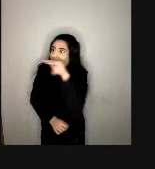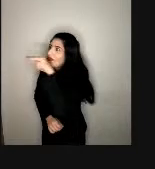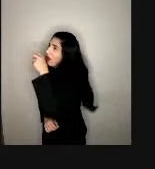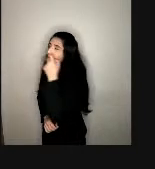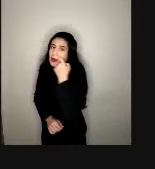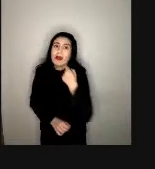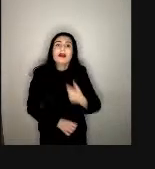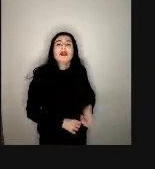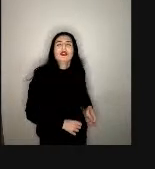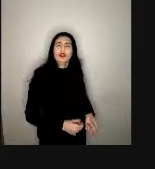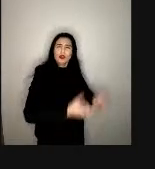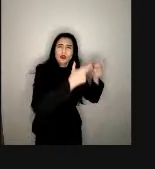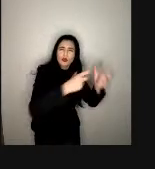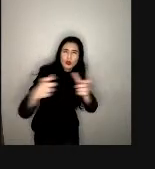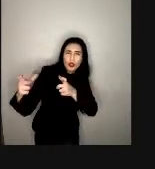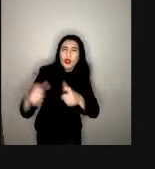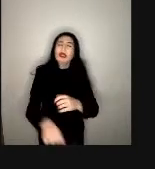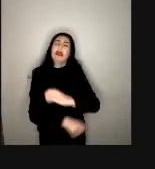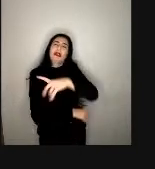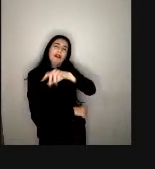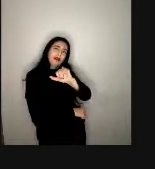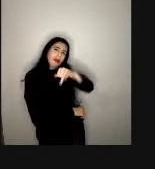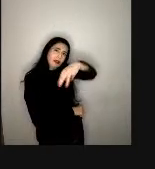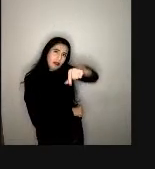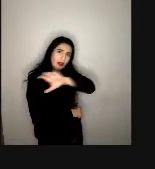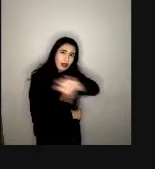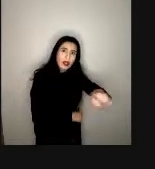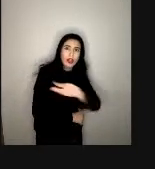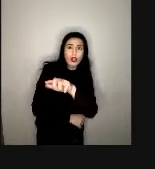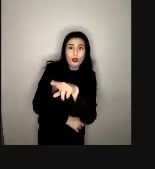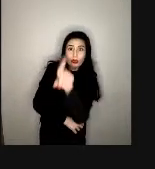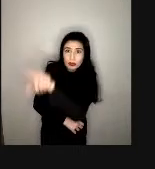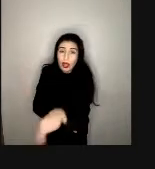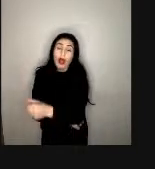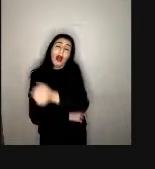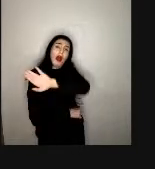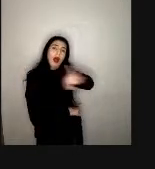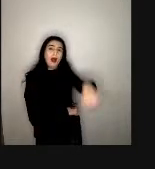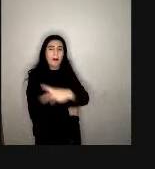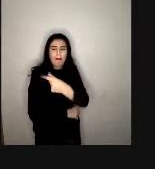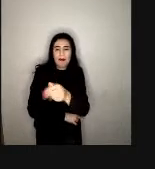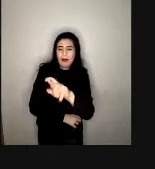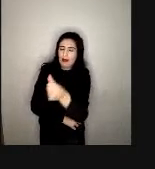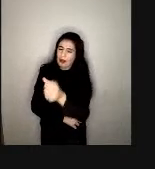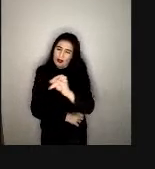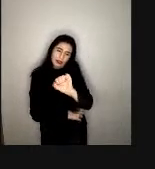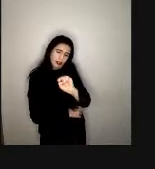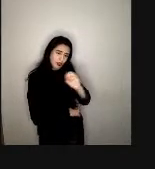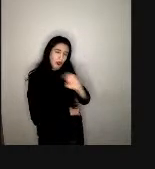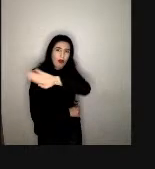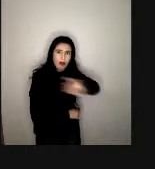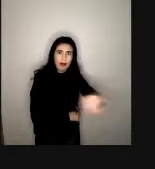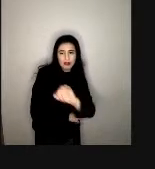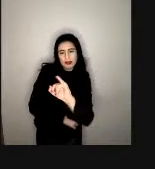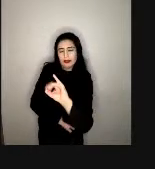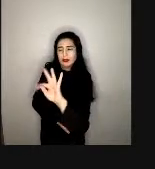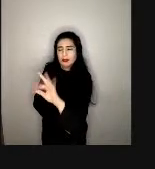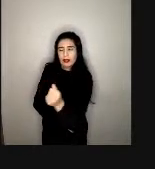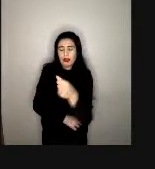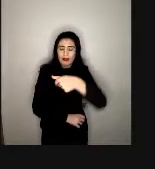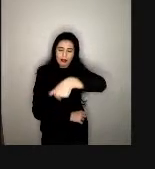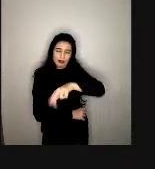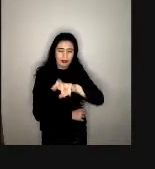Na Clínica, Luz, República, Paraíso, Artur Alvim e Corinthians Itaquera. Né? E as pessoas